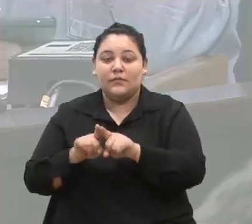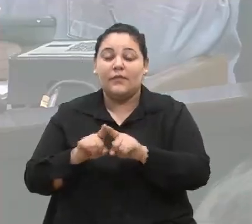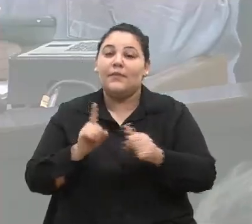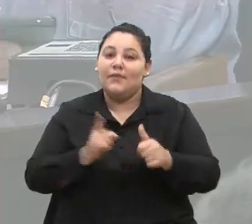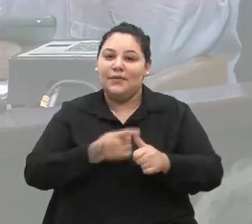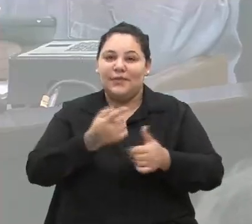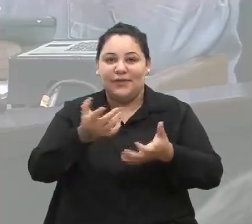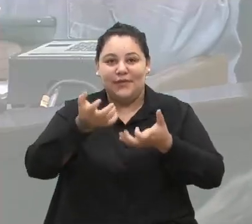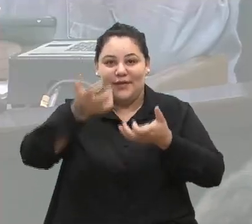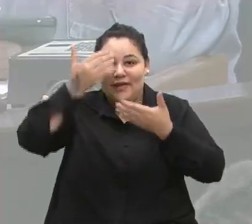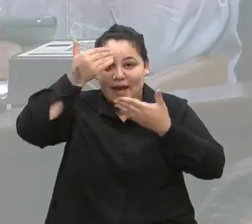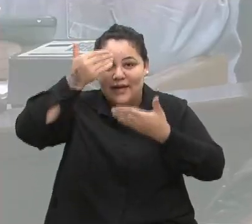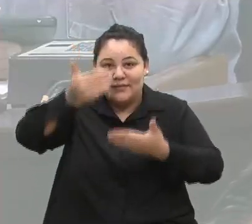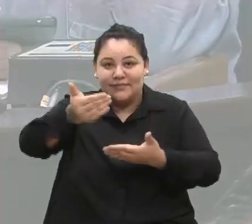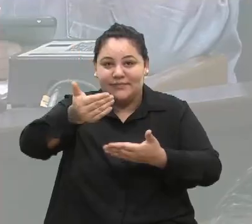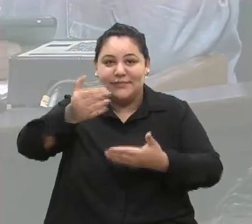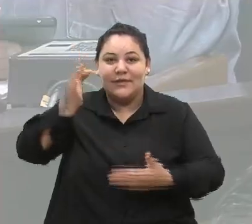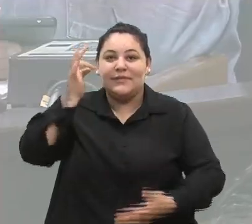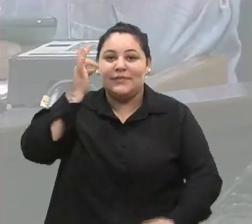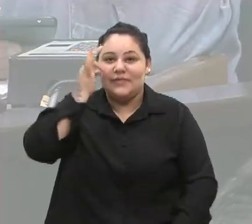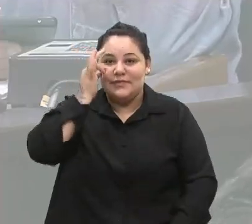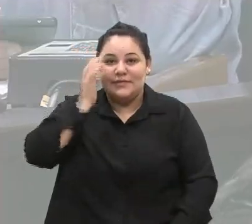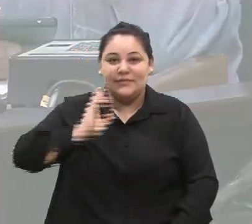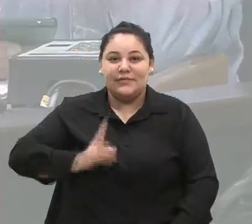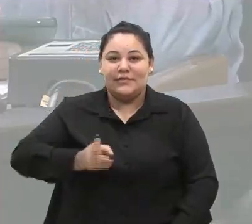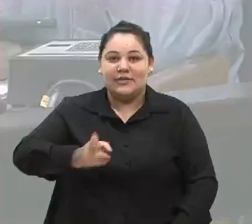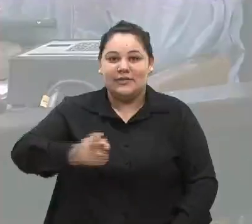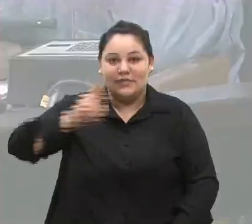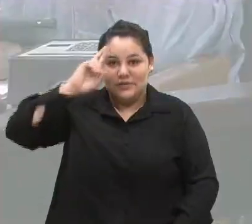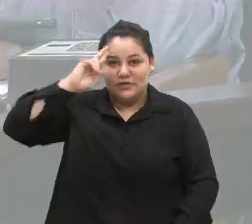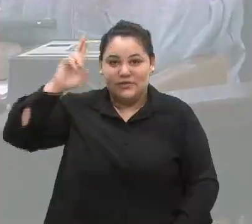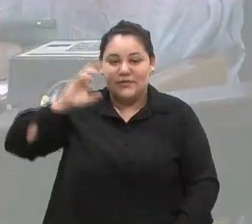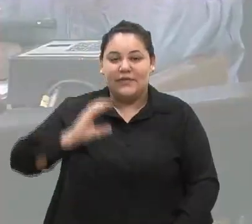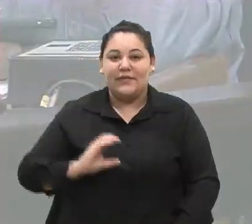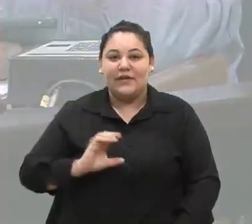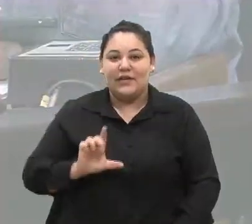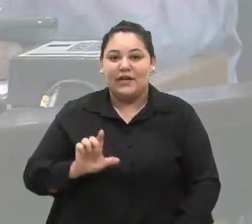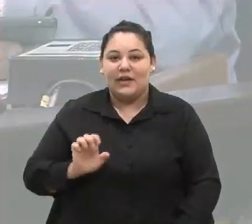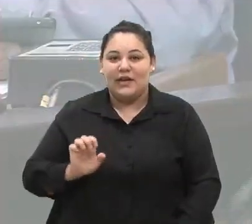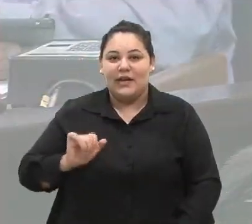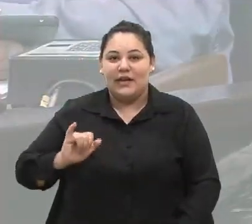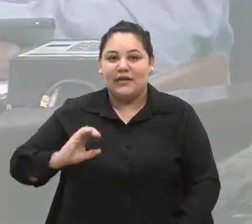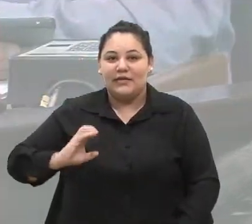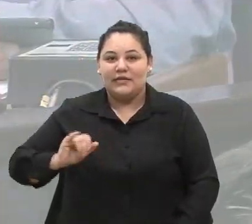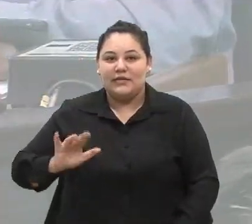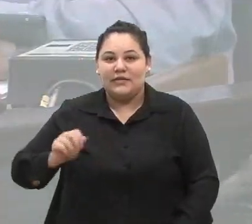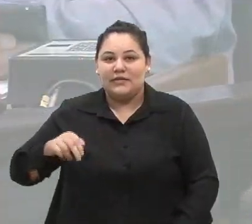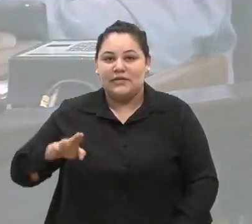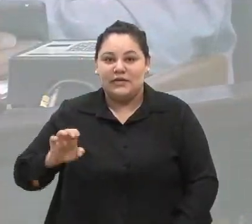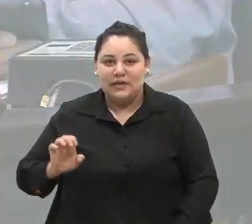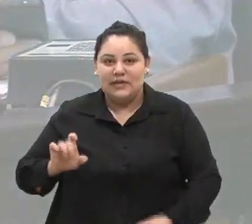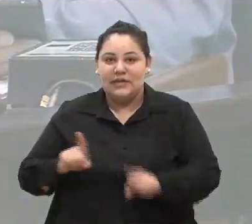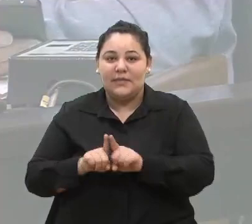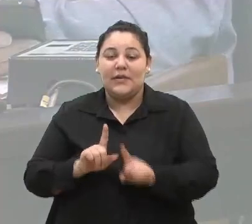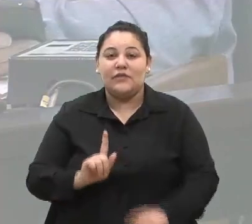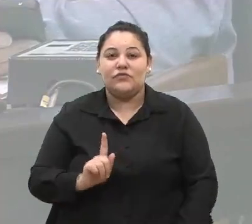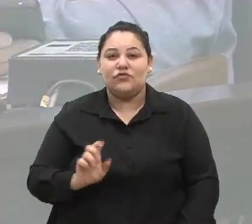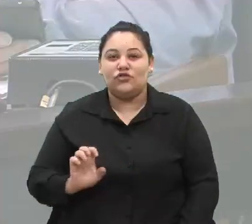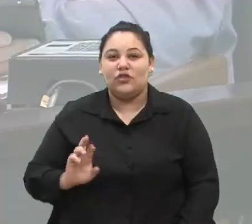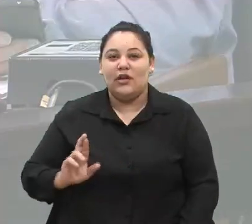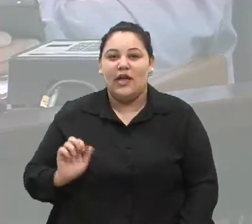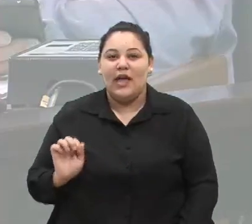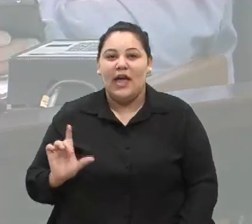agradecer a presença da nossa sempre diretora Cleciane. Muito obrigado pela sua presença, o Geraldo aqui, e aqueles que